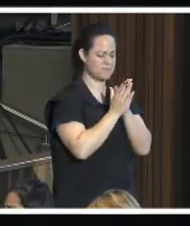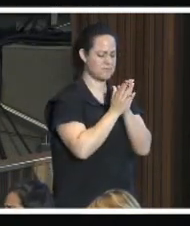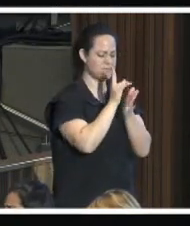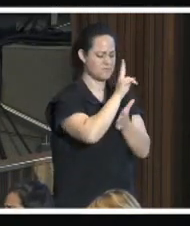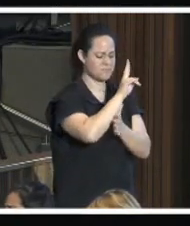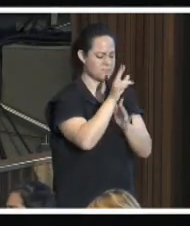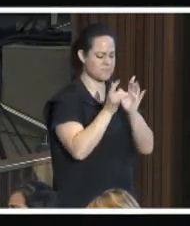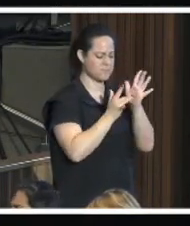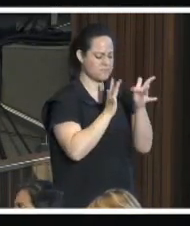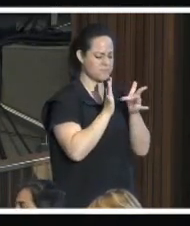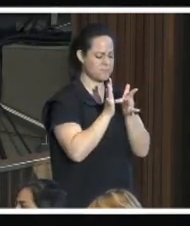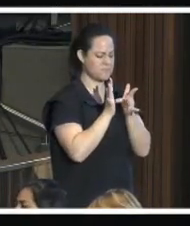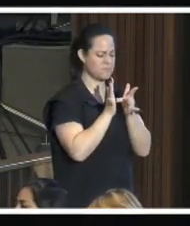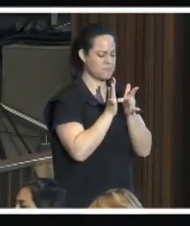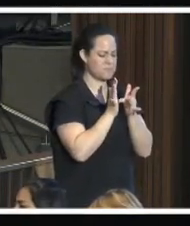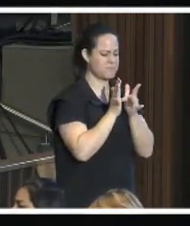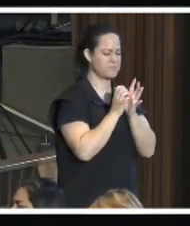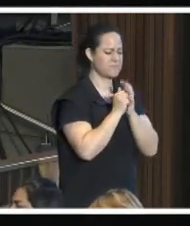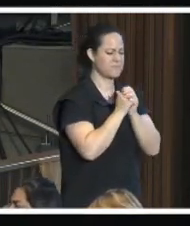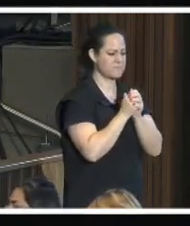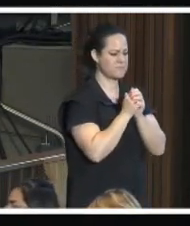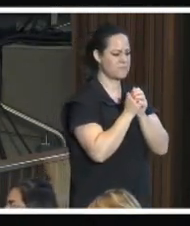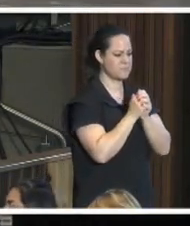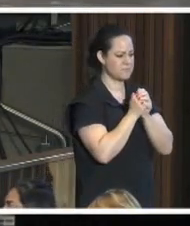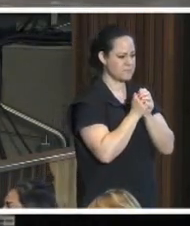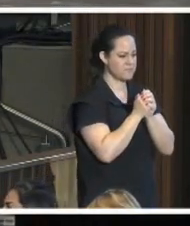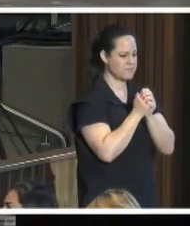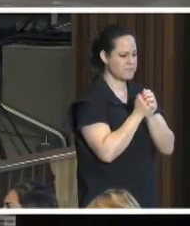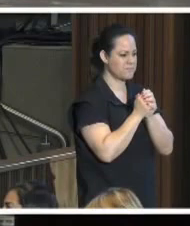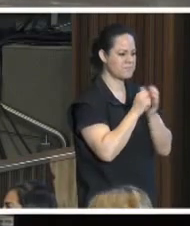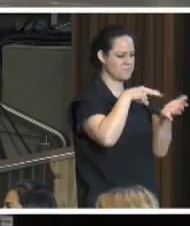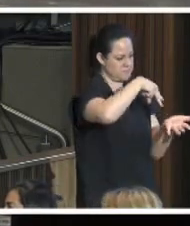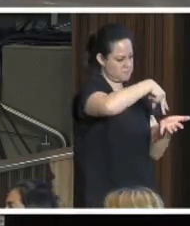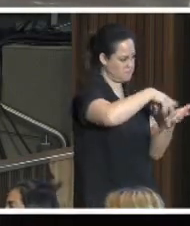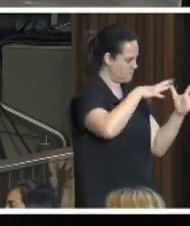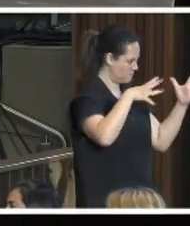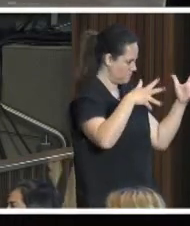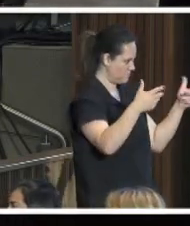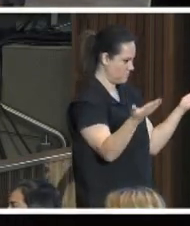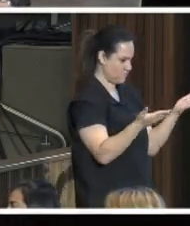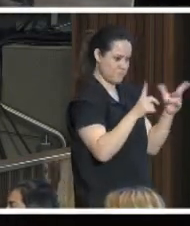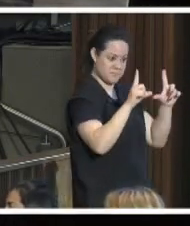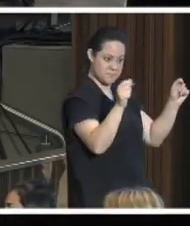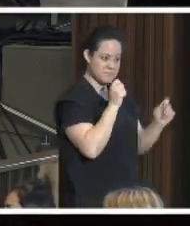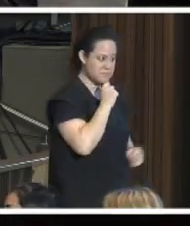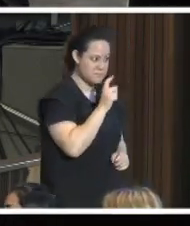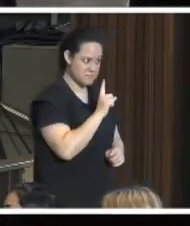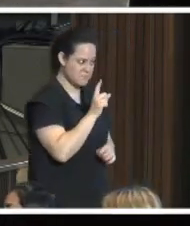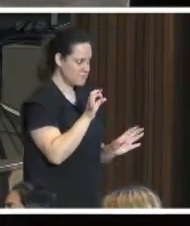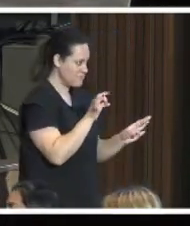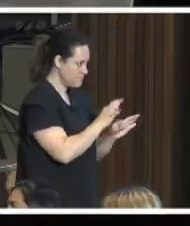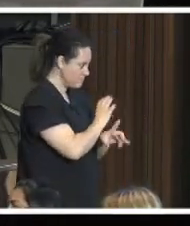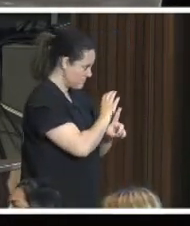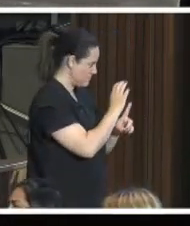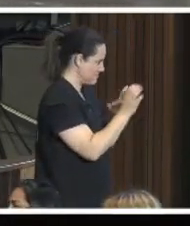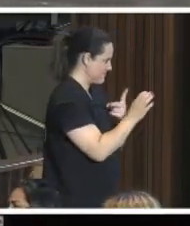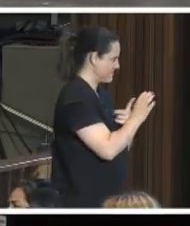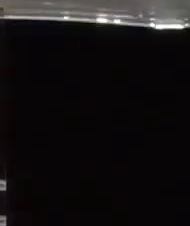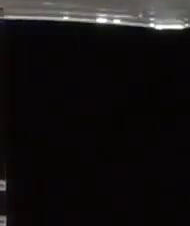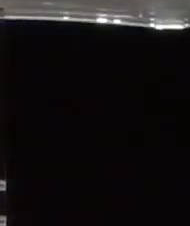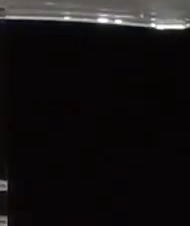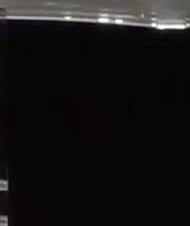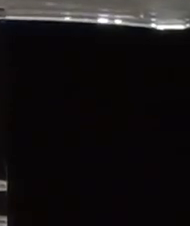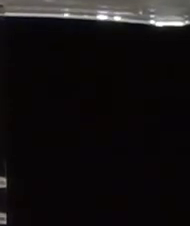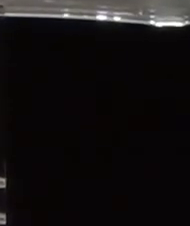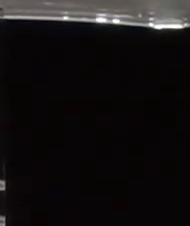de Jesus. Amém e amém. Agora todo mundo de pé. Você não vai embora não, a gente vai terminar o culto assim. Orei por